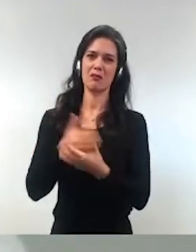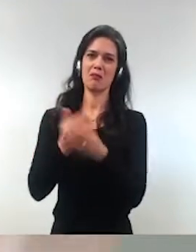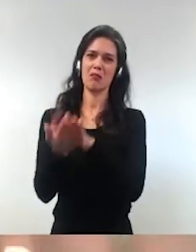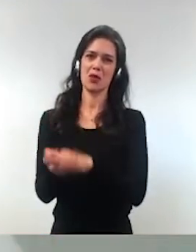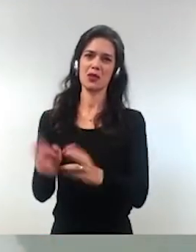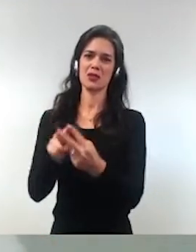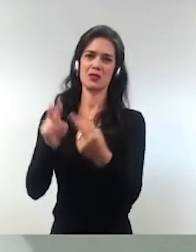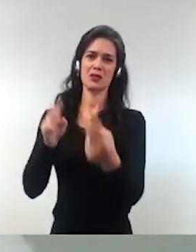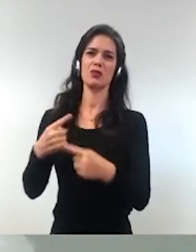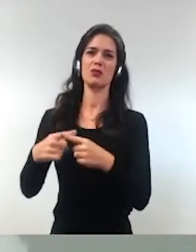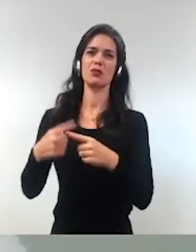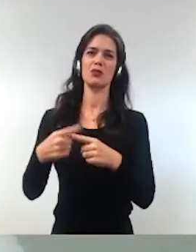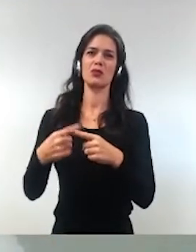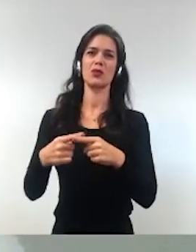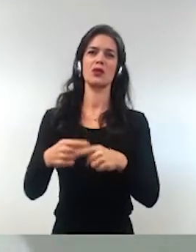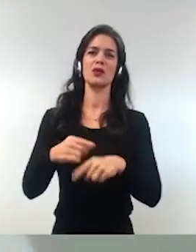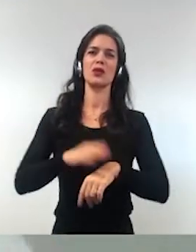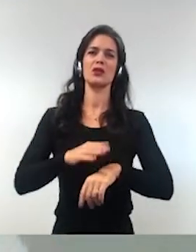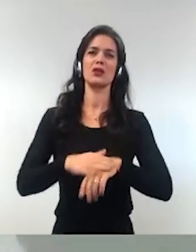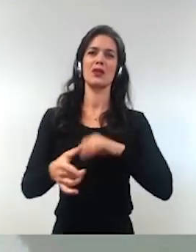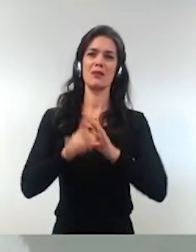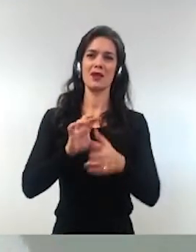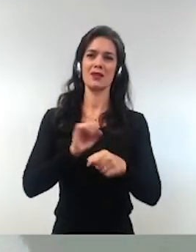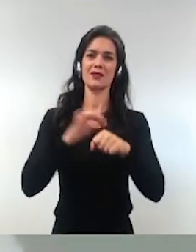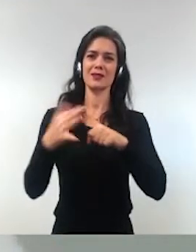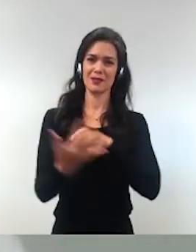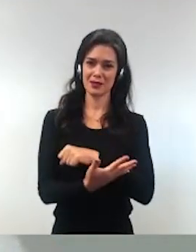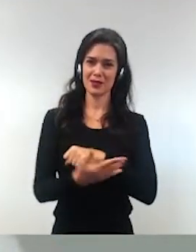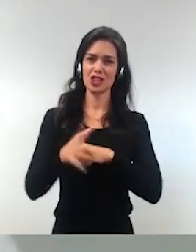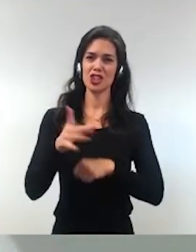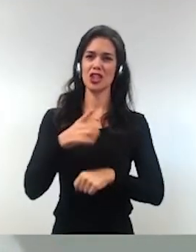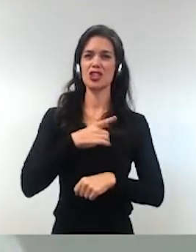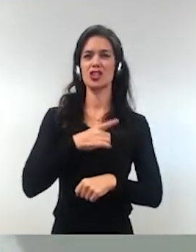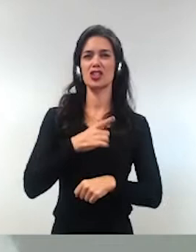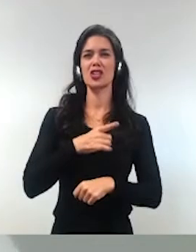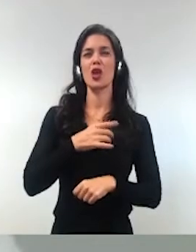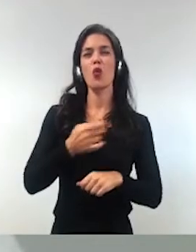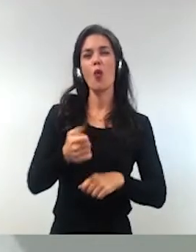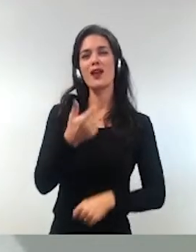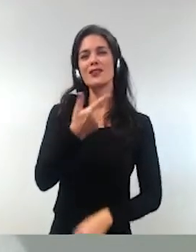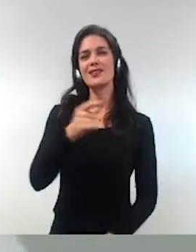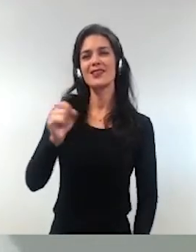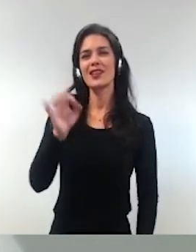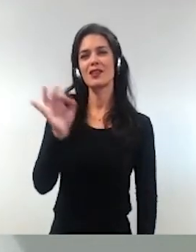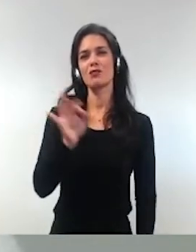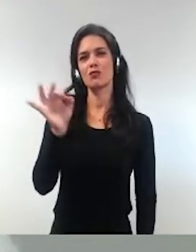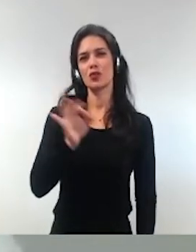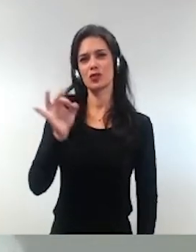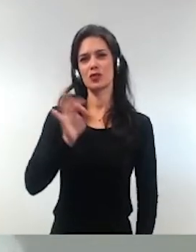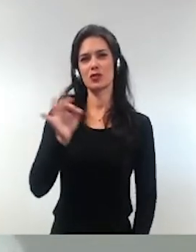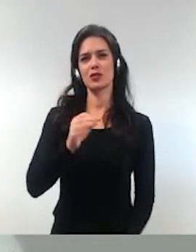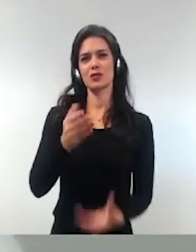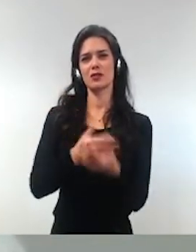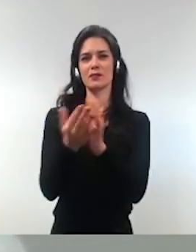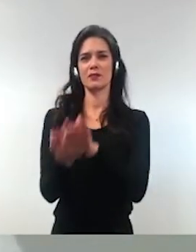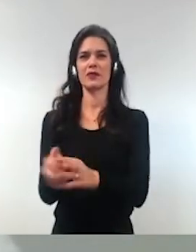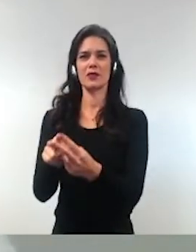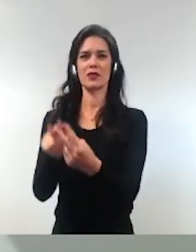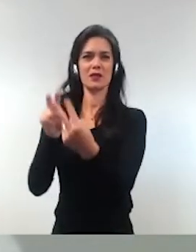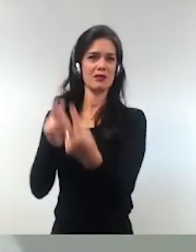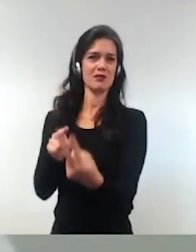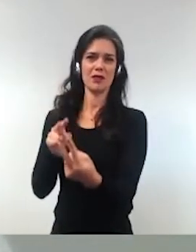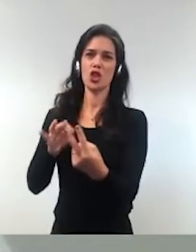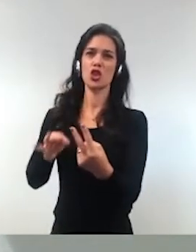do Trabalho, no período pré-pandemia, ela já era praticamente 100% processo judicial eletrônico